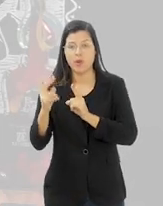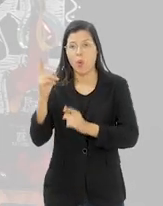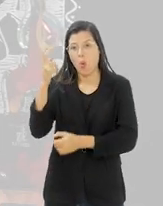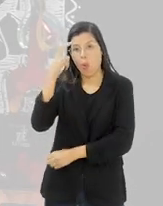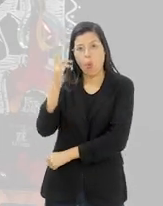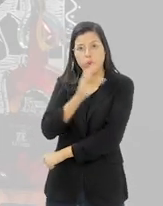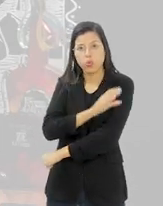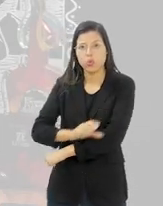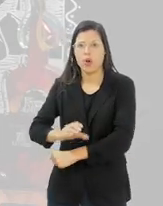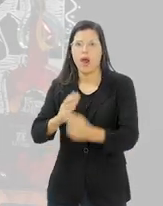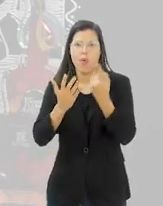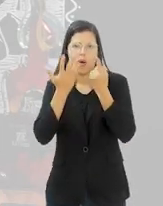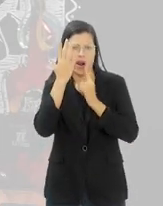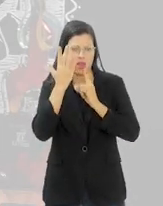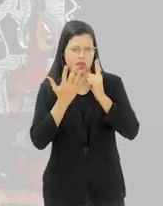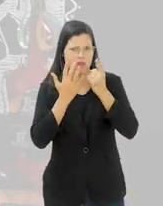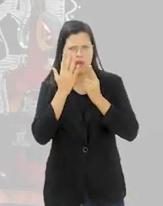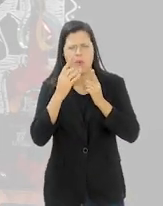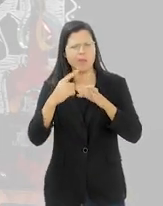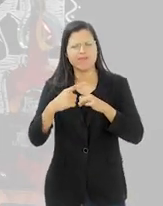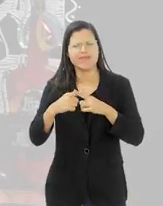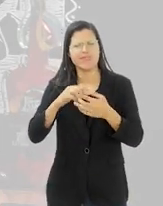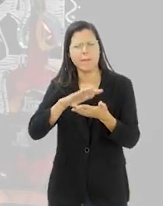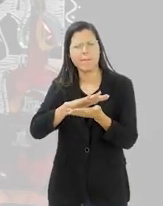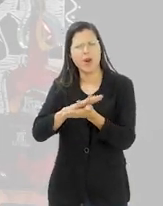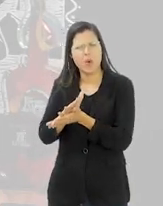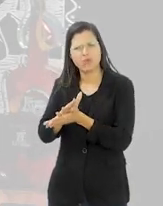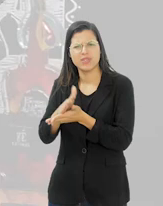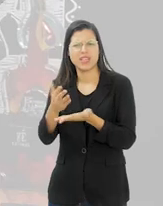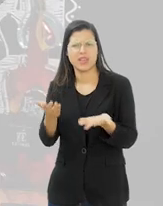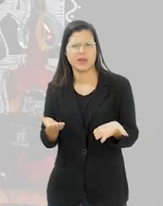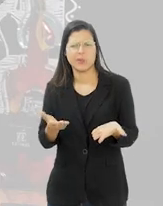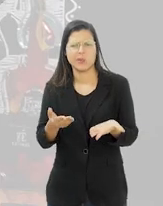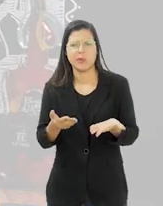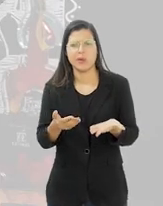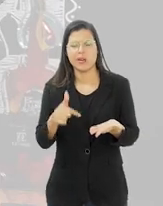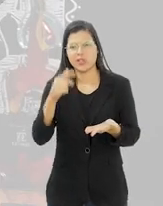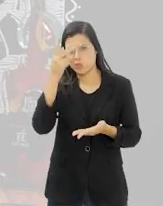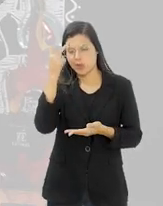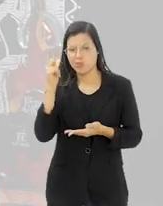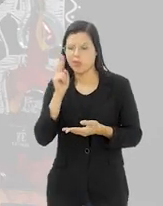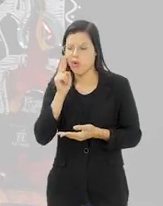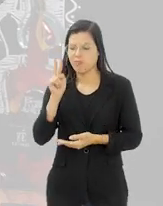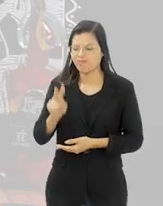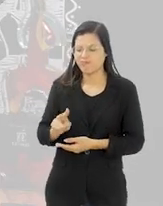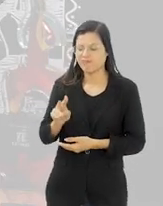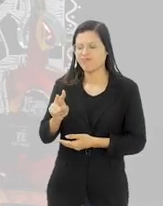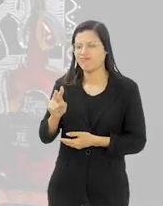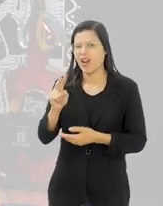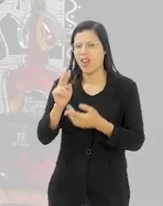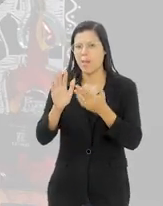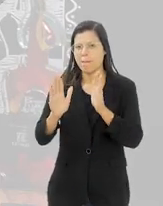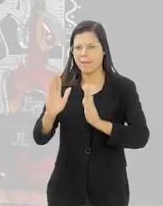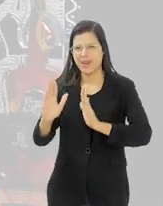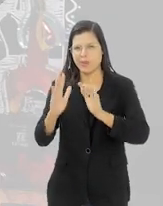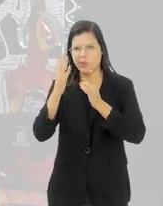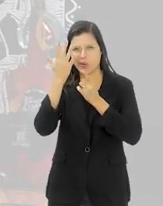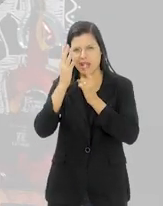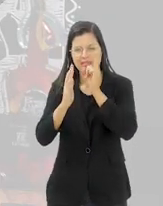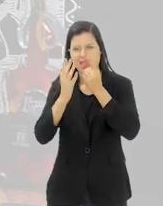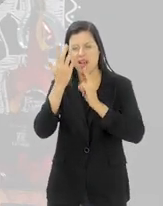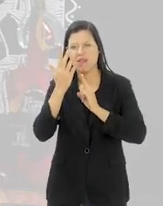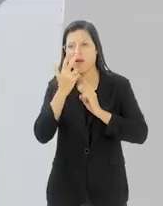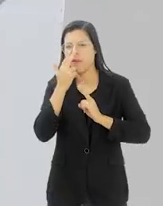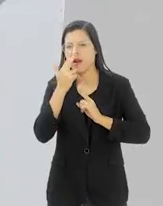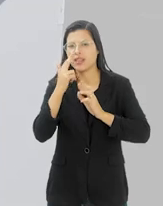se deve a esse preconceito? Exatamente um preconceito. Né? As pessoas olham para o carnaval de uma maneira totalmente diferente